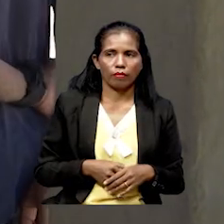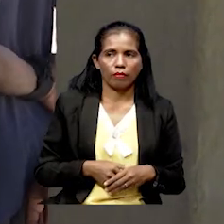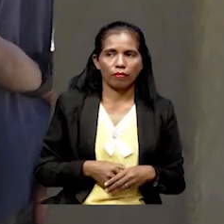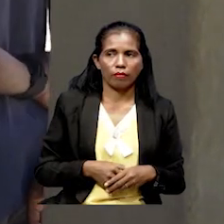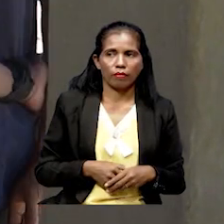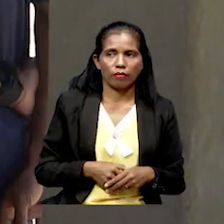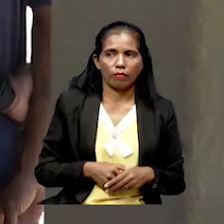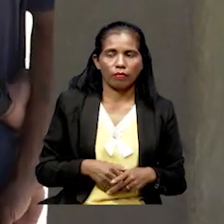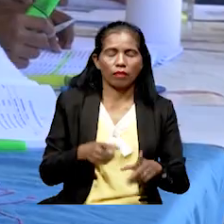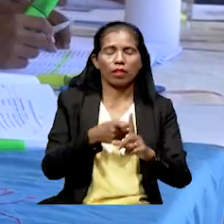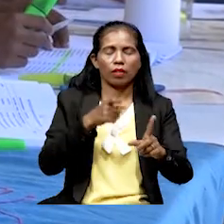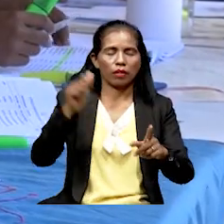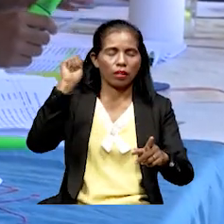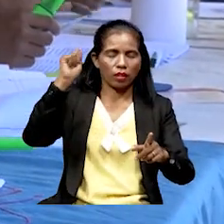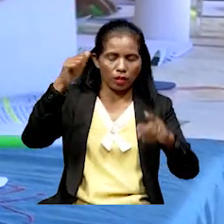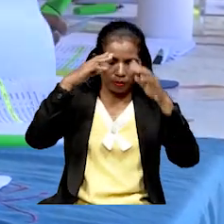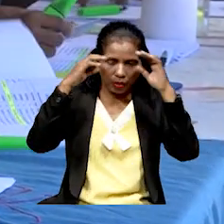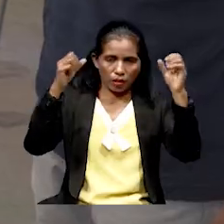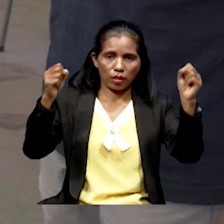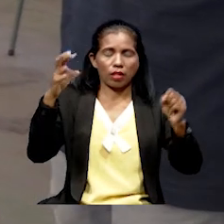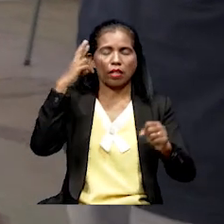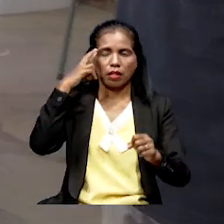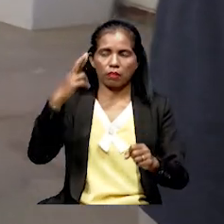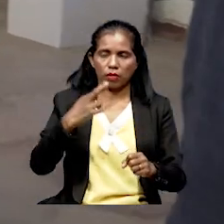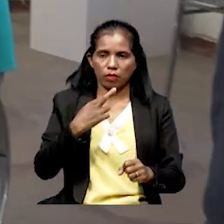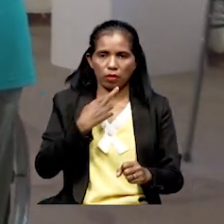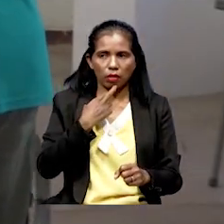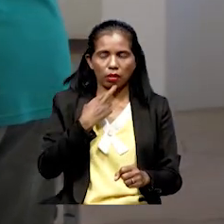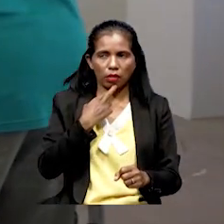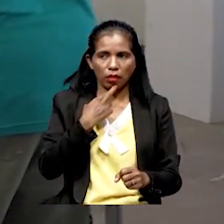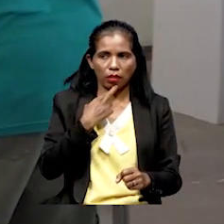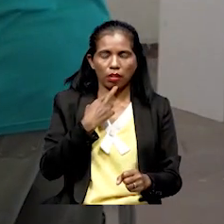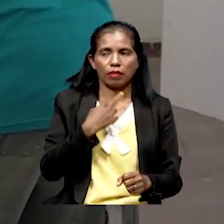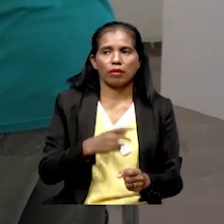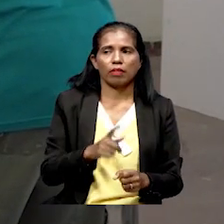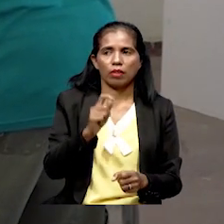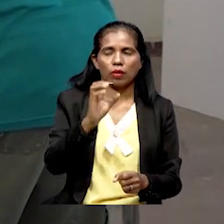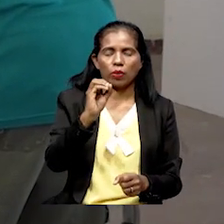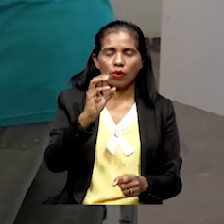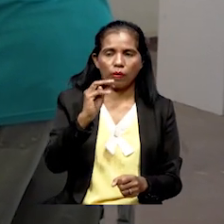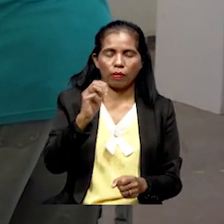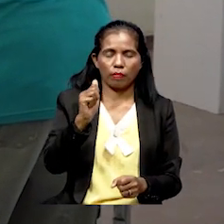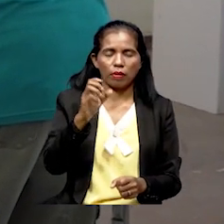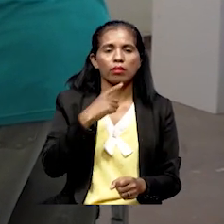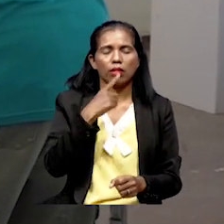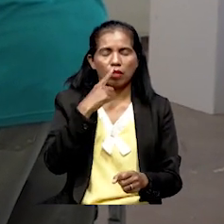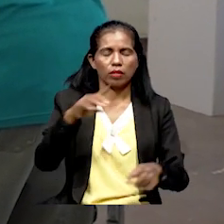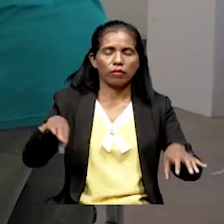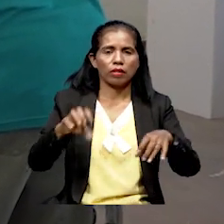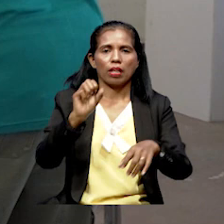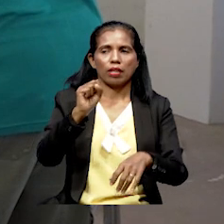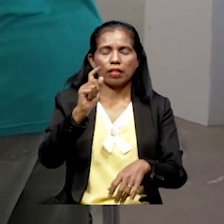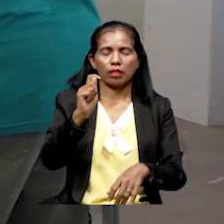Coordenador geral husi candidato presidente da República, número sorteio ida, José Ramos Horta, Tomás Cabral, lamenta o serviço estai, também